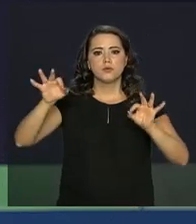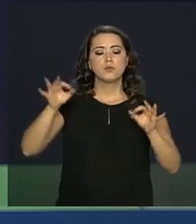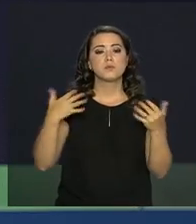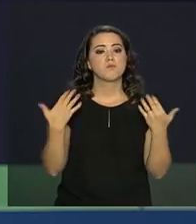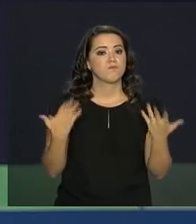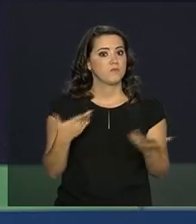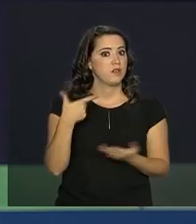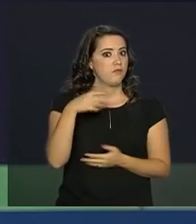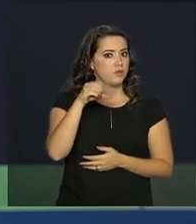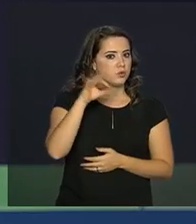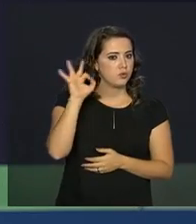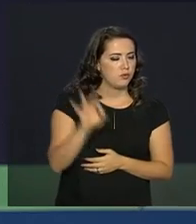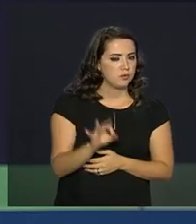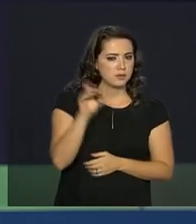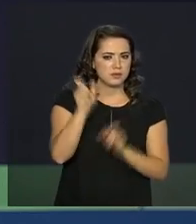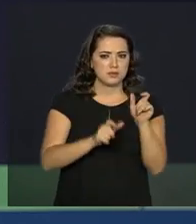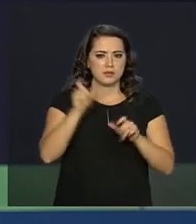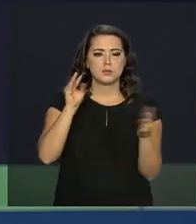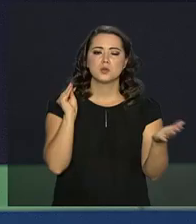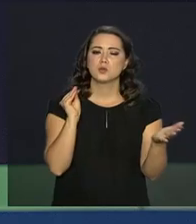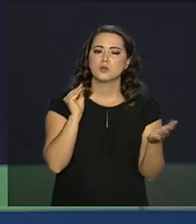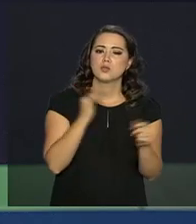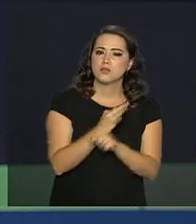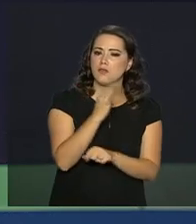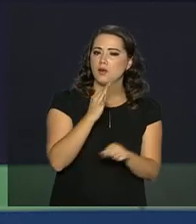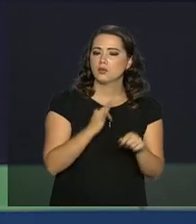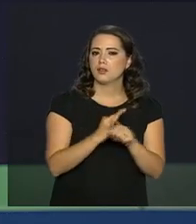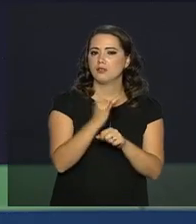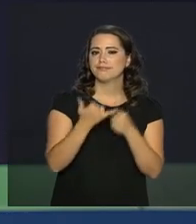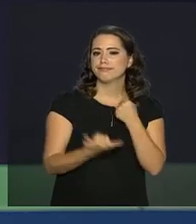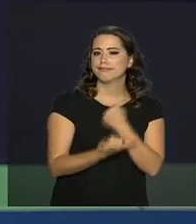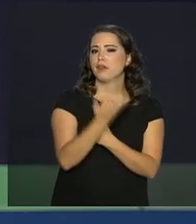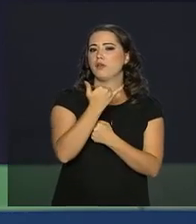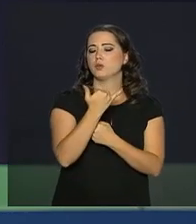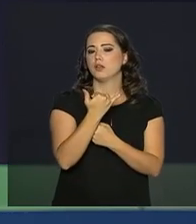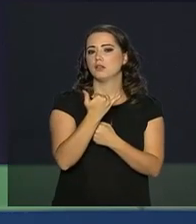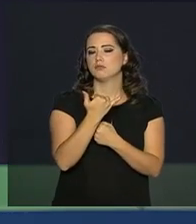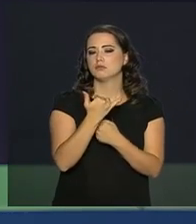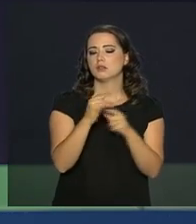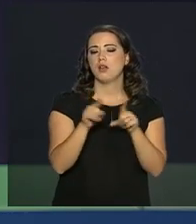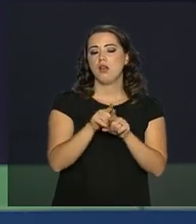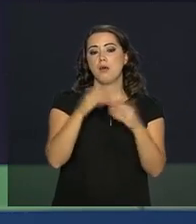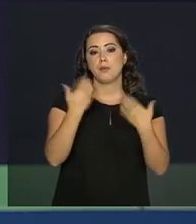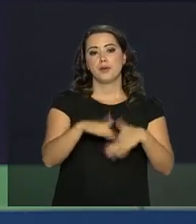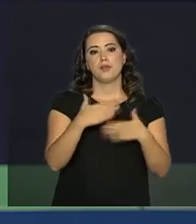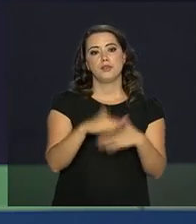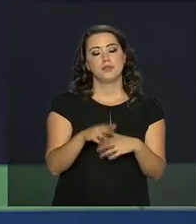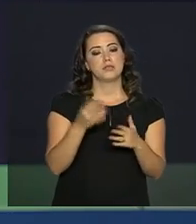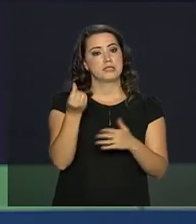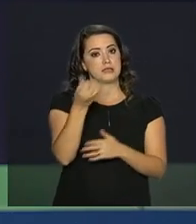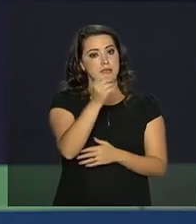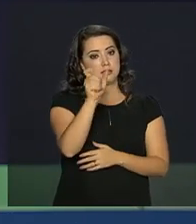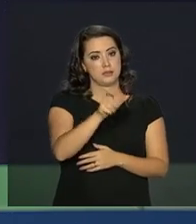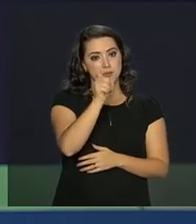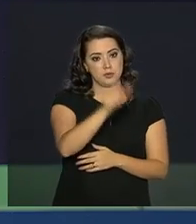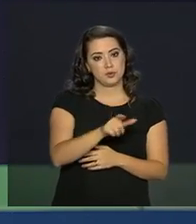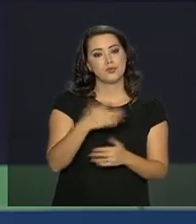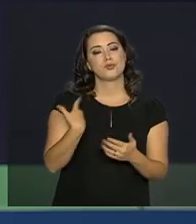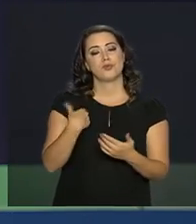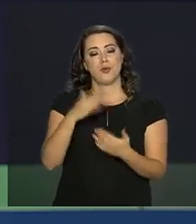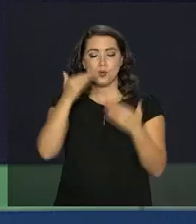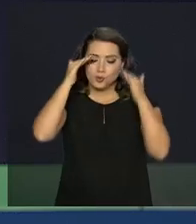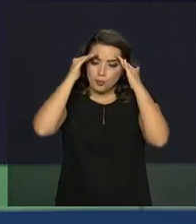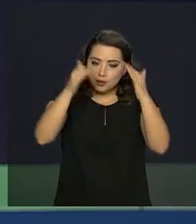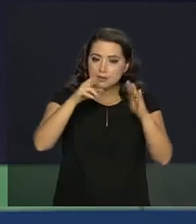dos candidatos faltaram ao exame 66 pessoas foram eliminadas por não cumprirem as regras do enem e